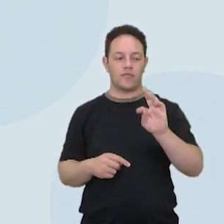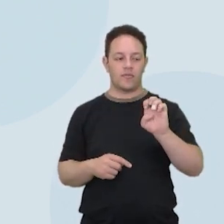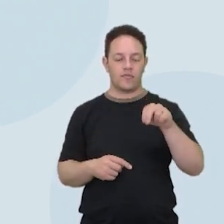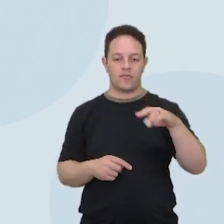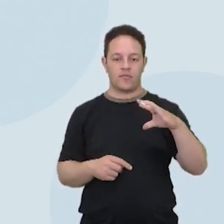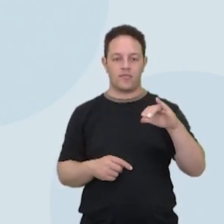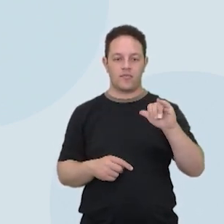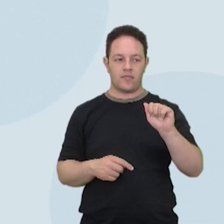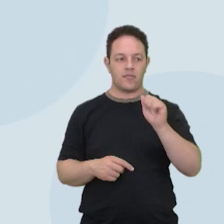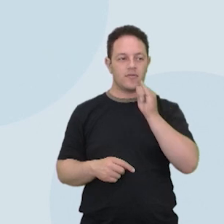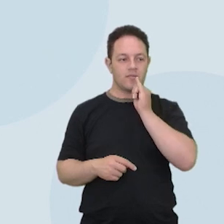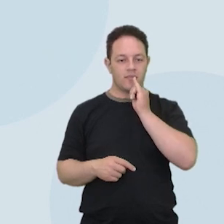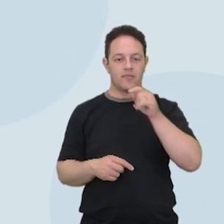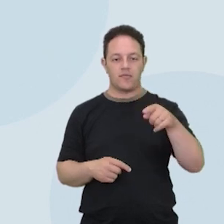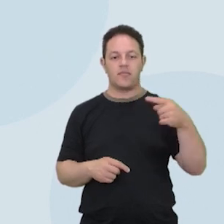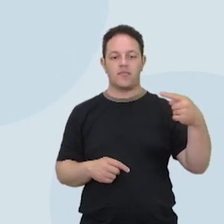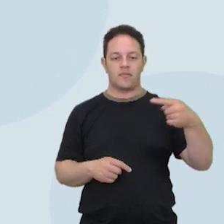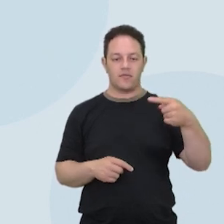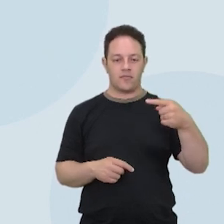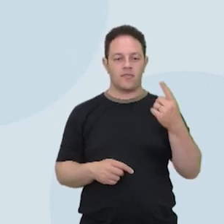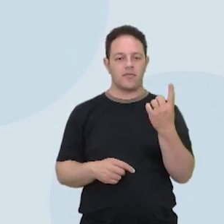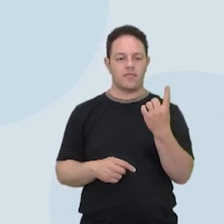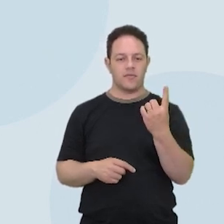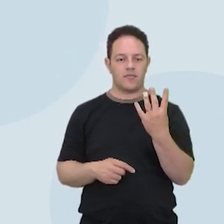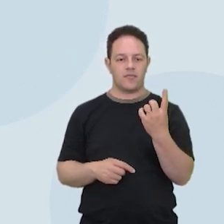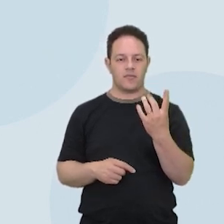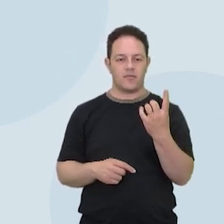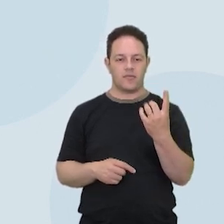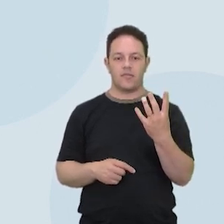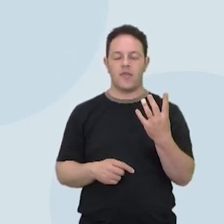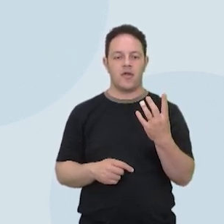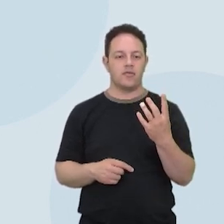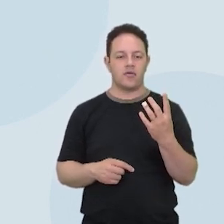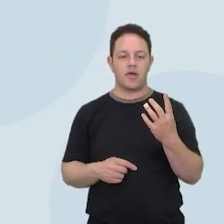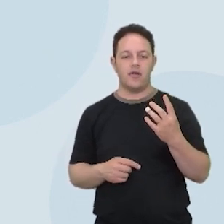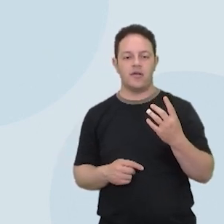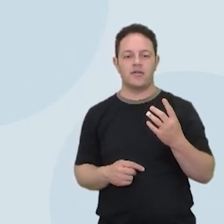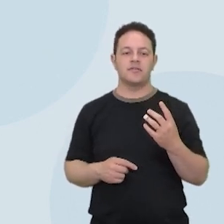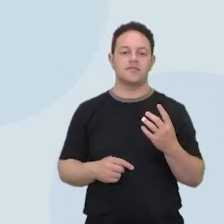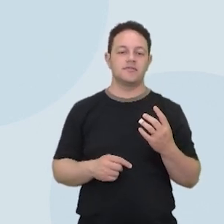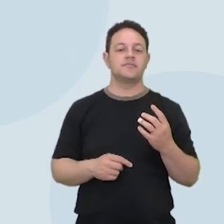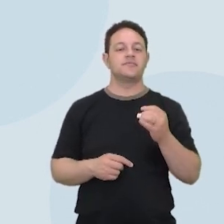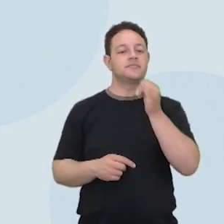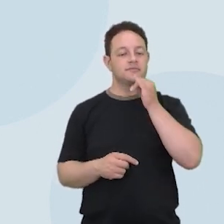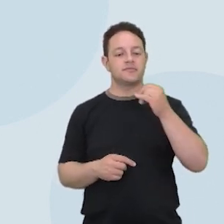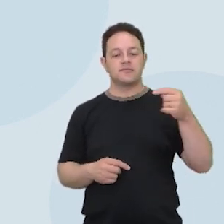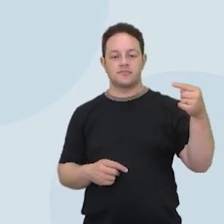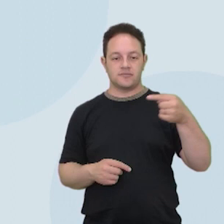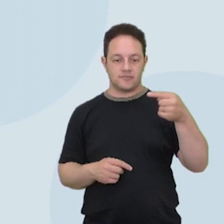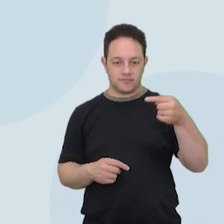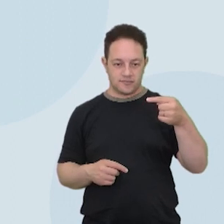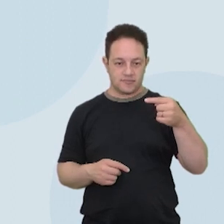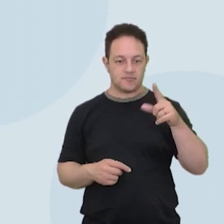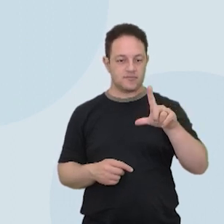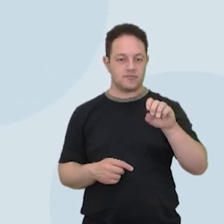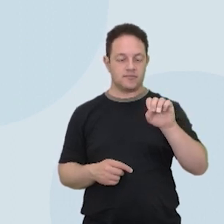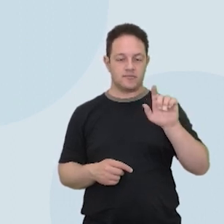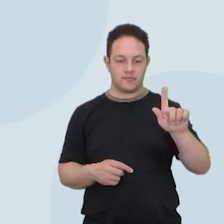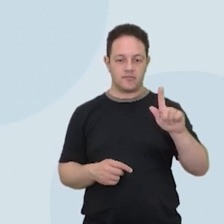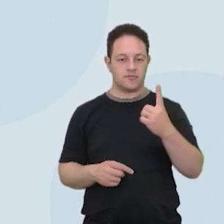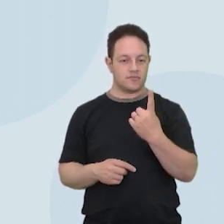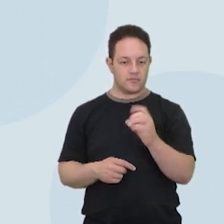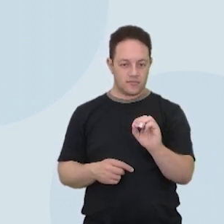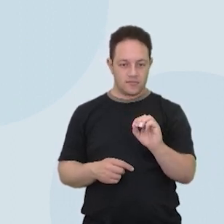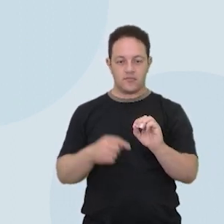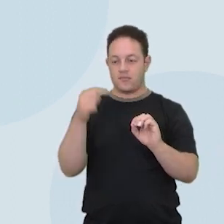menos 14 vem para frente. Ah, aí então o fica... menos 14 vem para cá. Isso. Então, a gente vai ter menos